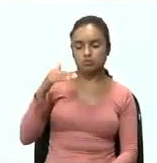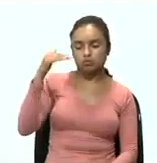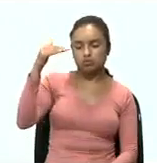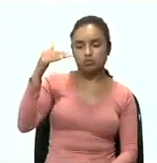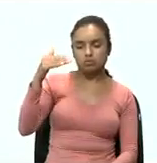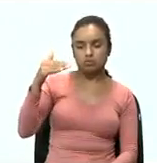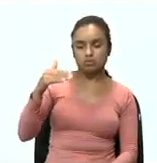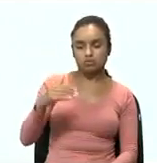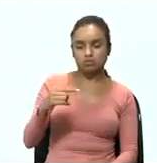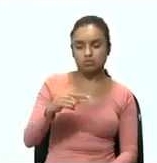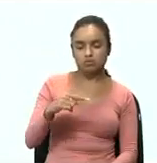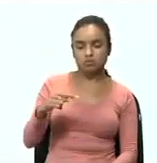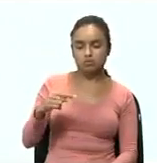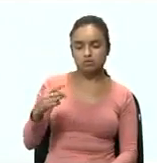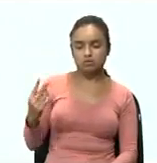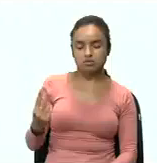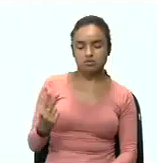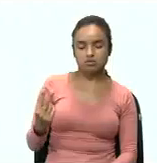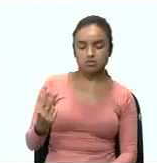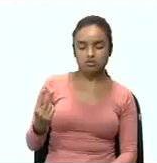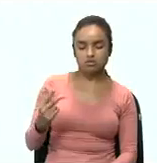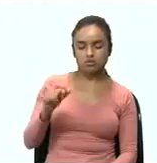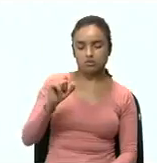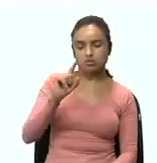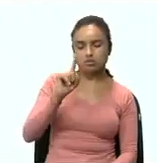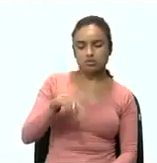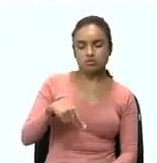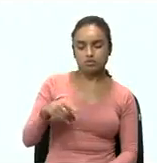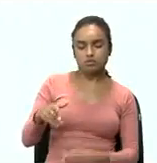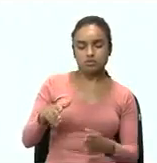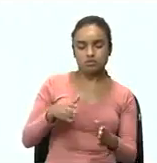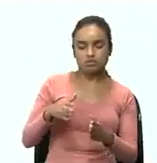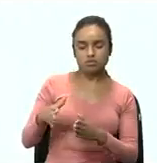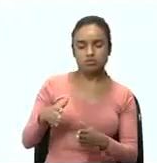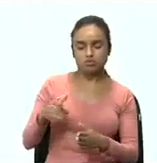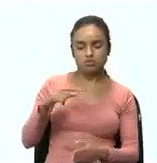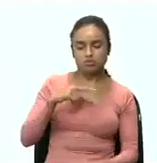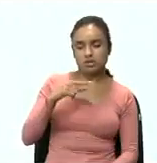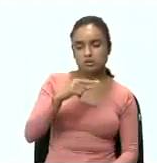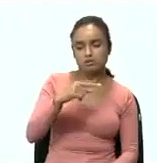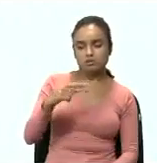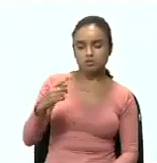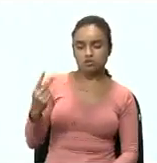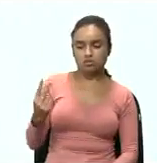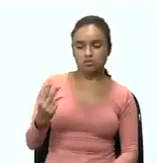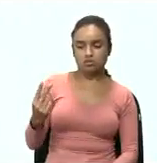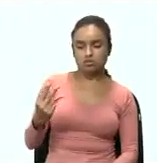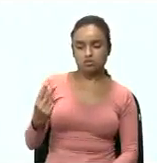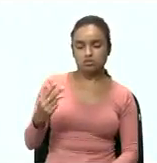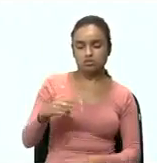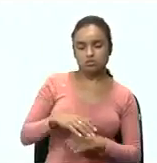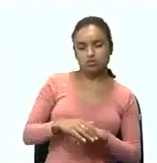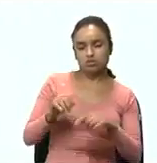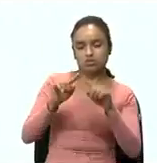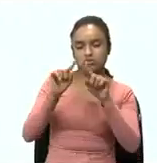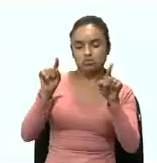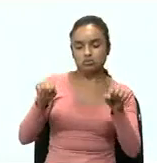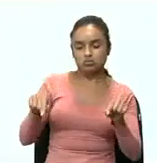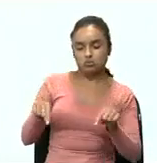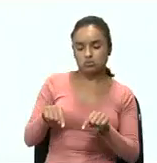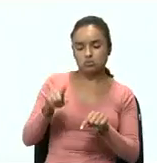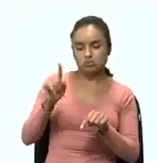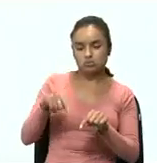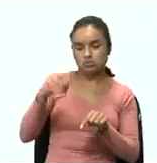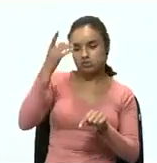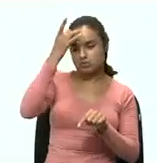a menos 2 sobre menos 2. Eu vou pôr um conchetes aqui para facilitar o cálculo.